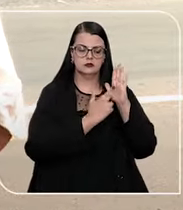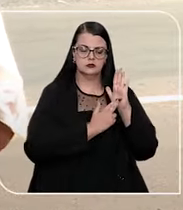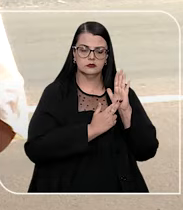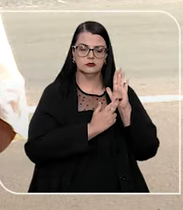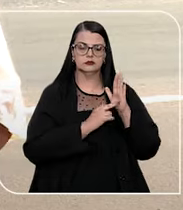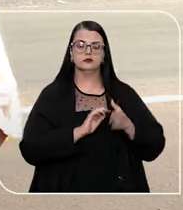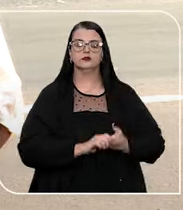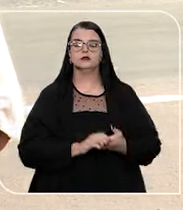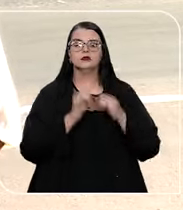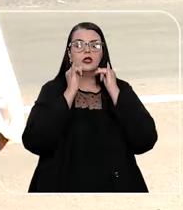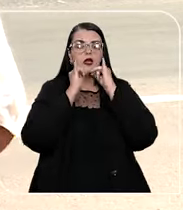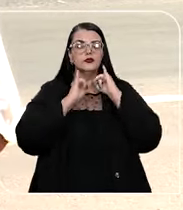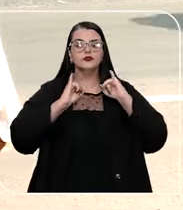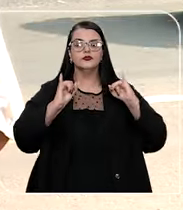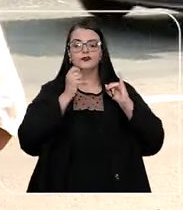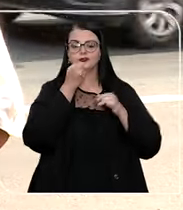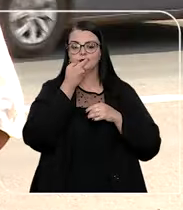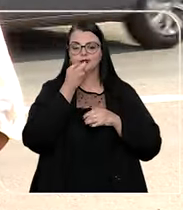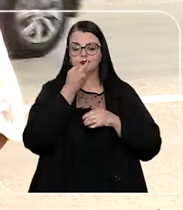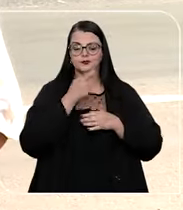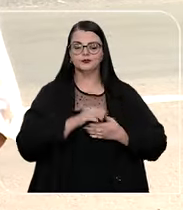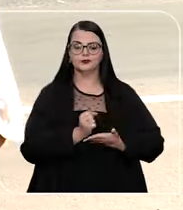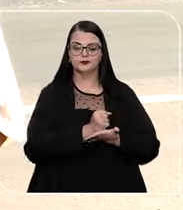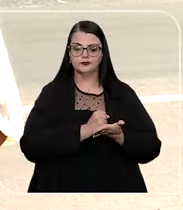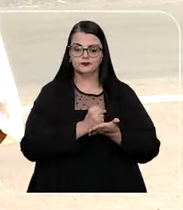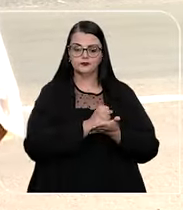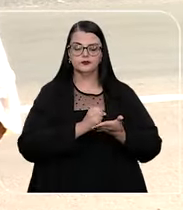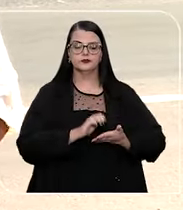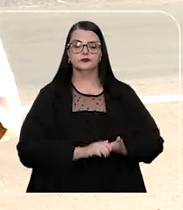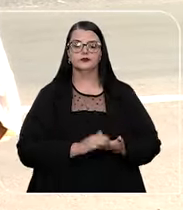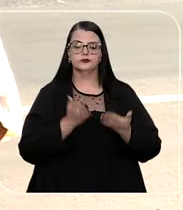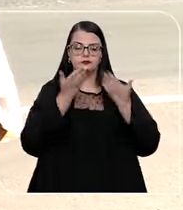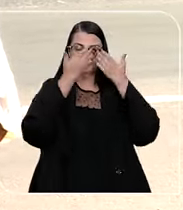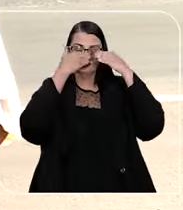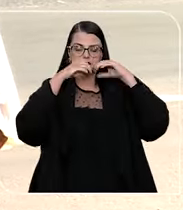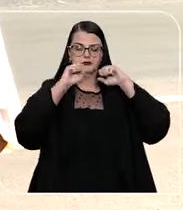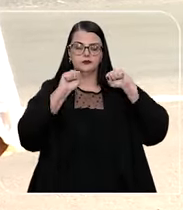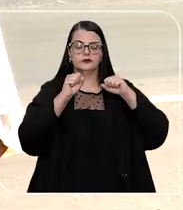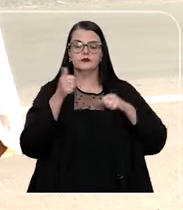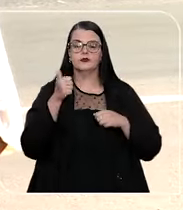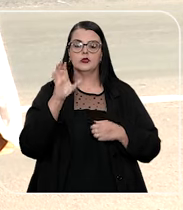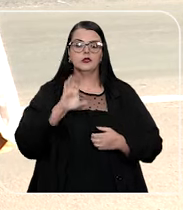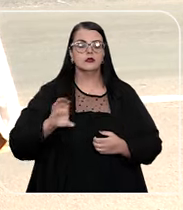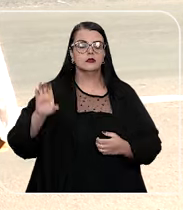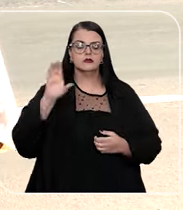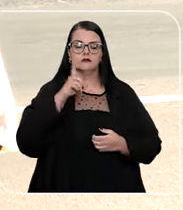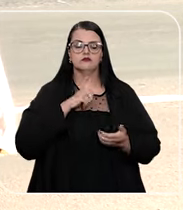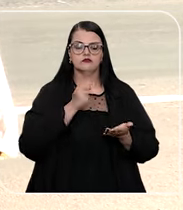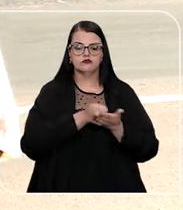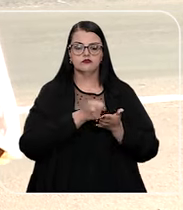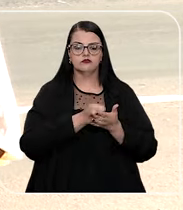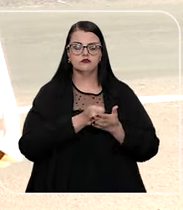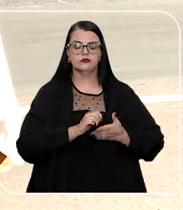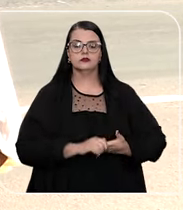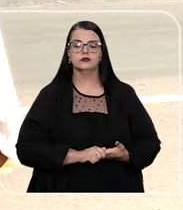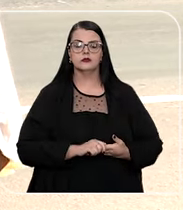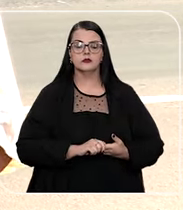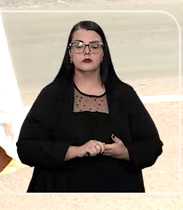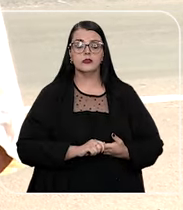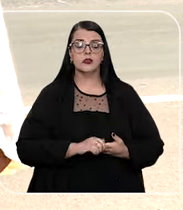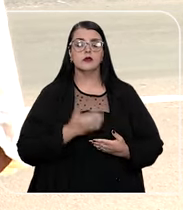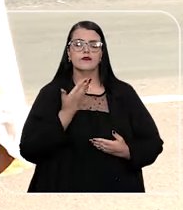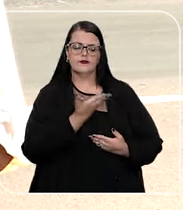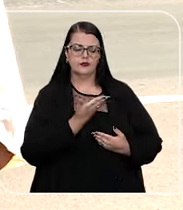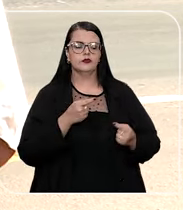regras sobre promoção comercial de medicamentos o Tribunal Regional Federal da Primeira Região confirmou sentença que decidiu